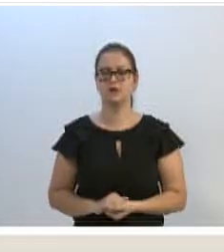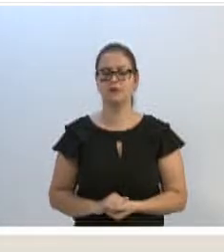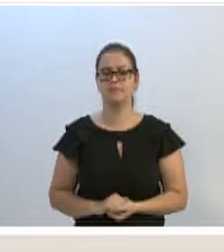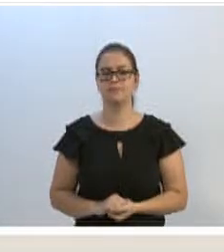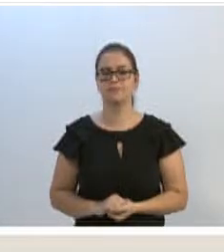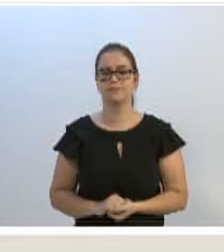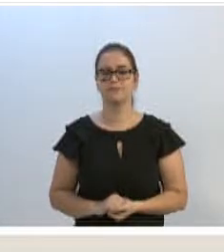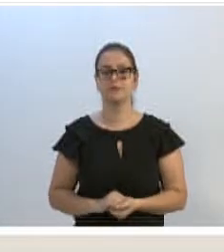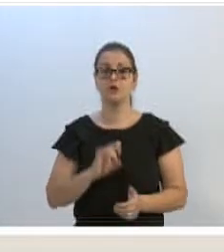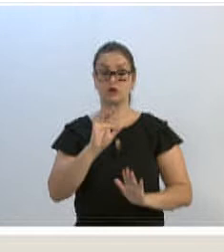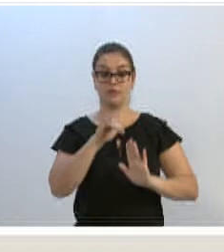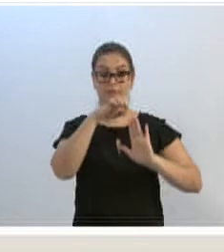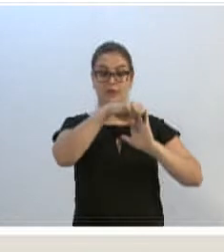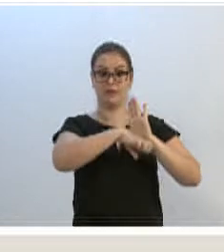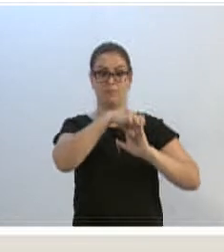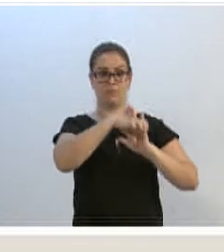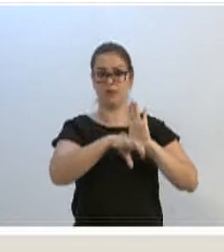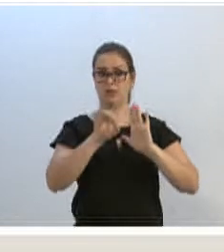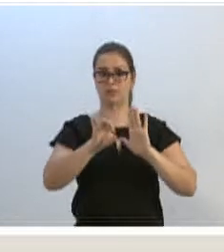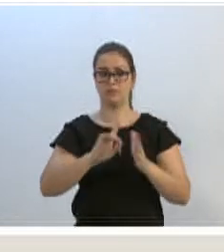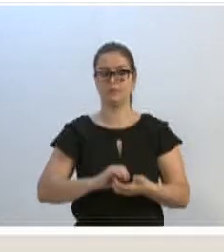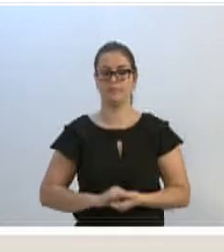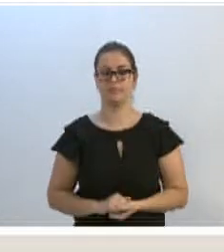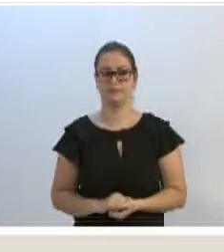Somente a emenda.